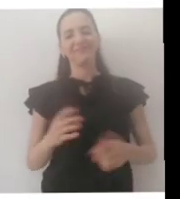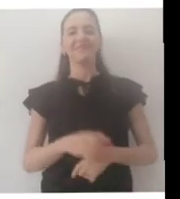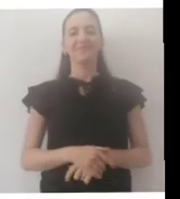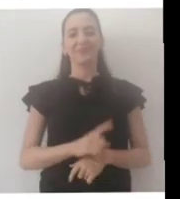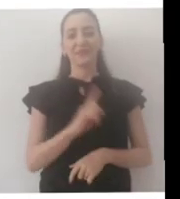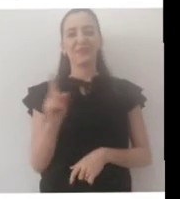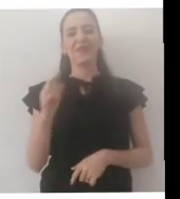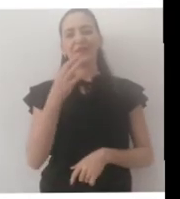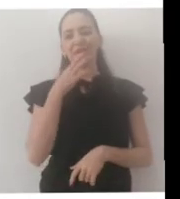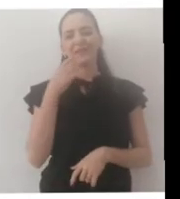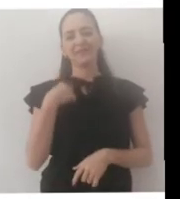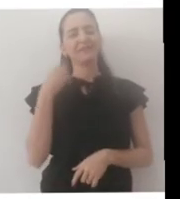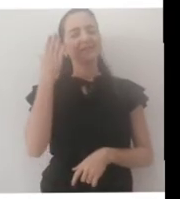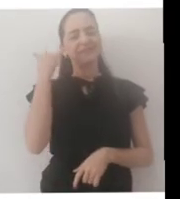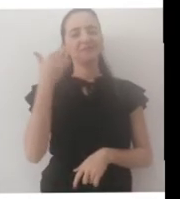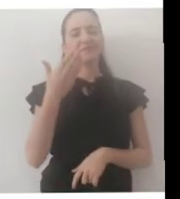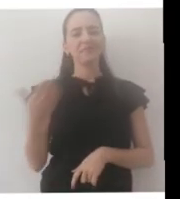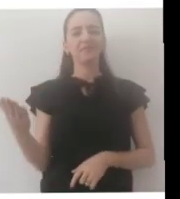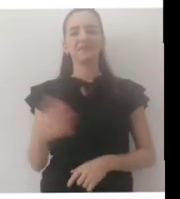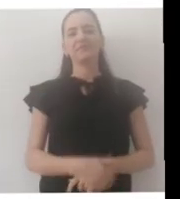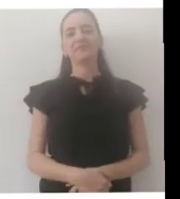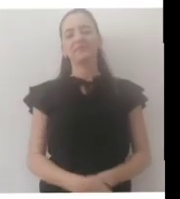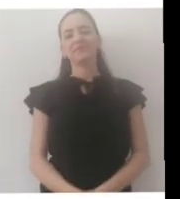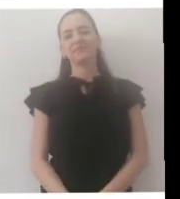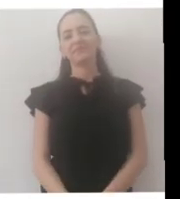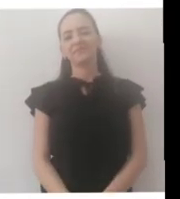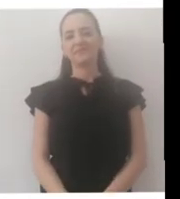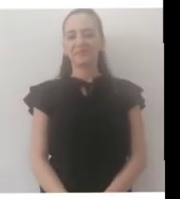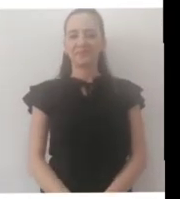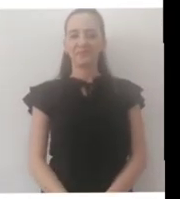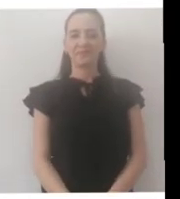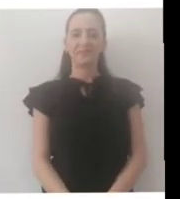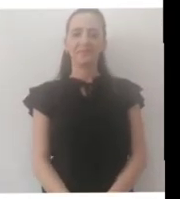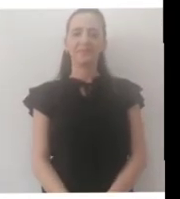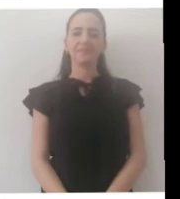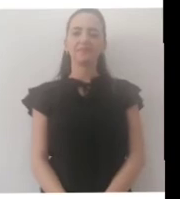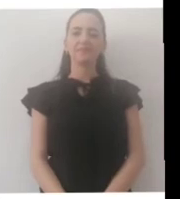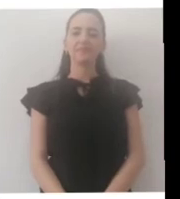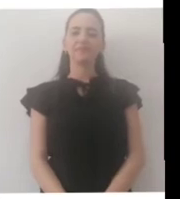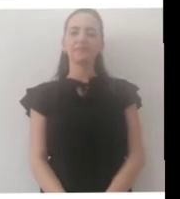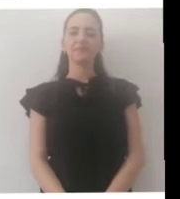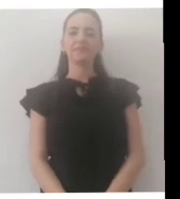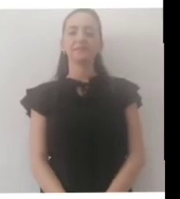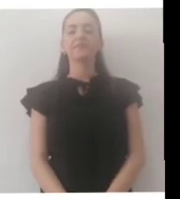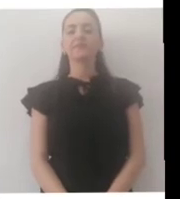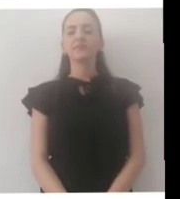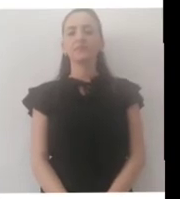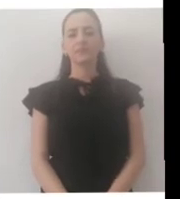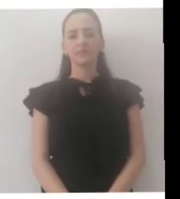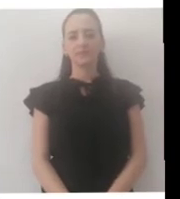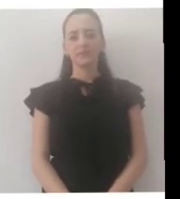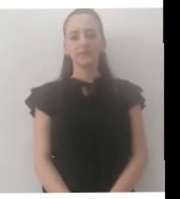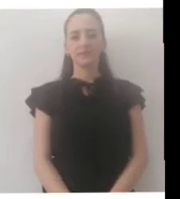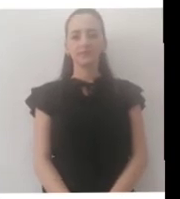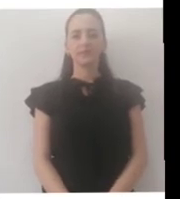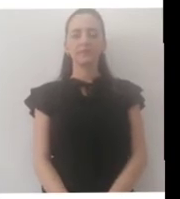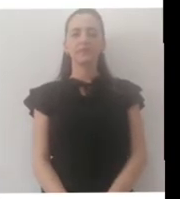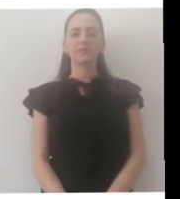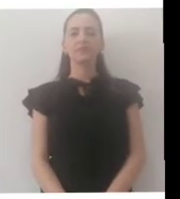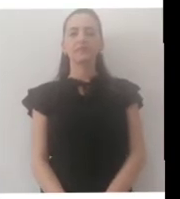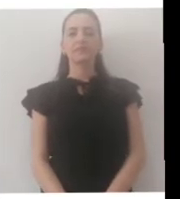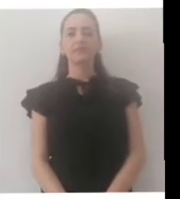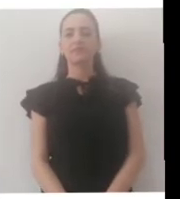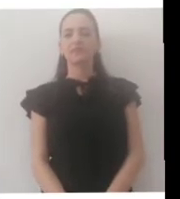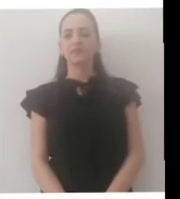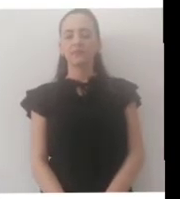eu, que continuo dependendo da minha mãe em vários aspectos da minha vida. Enfim, só para dar um exemplo muito prático, para quem me conhece